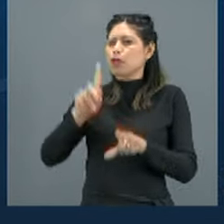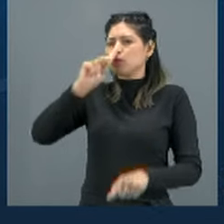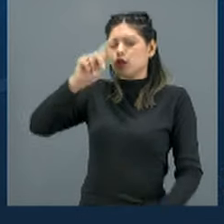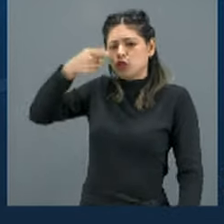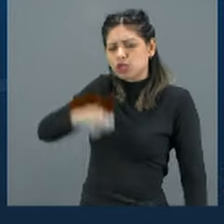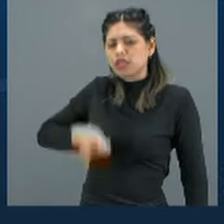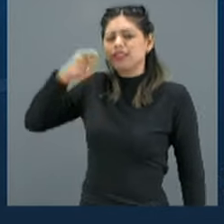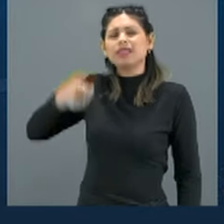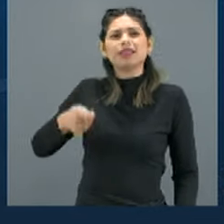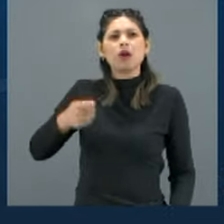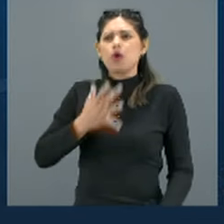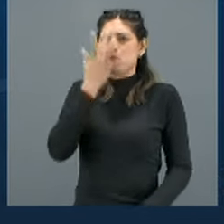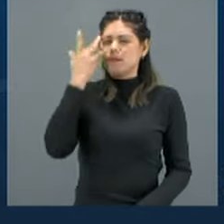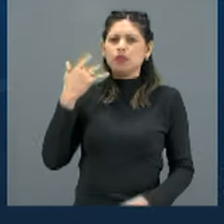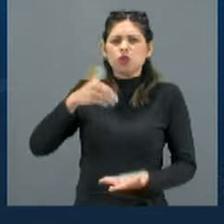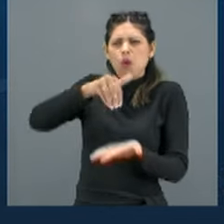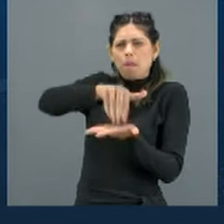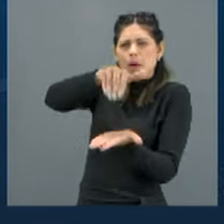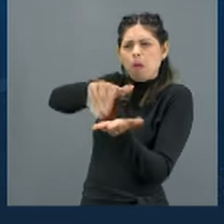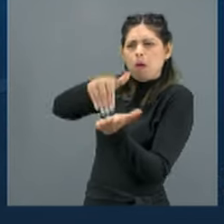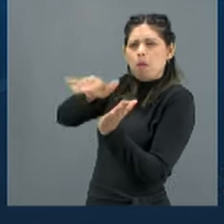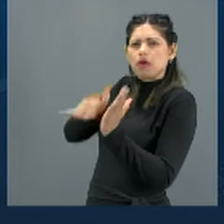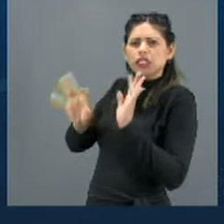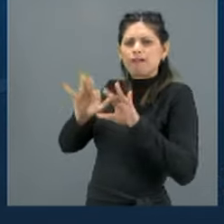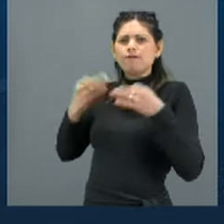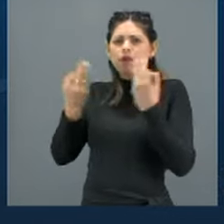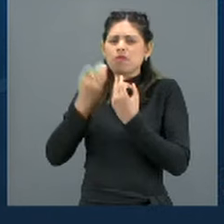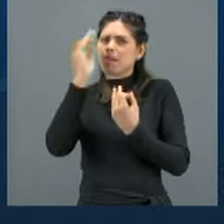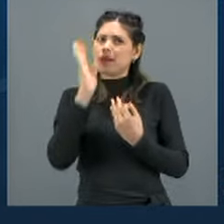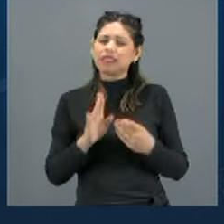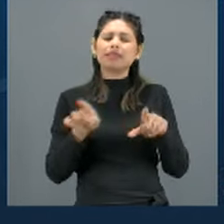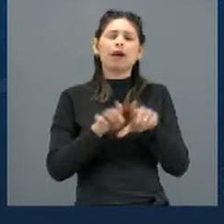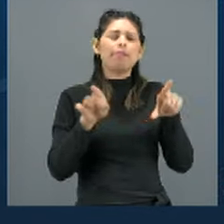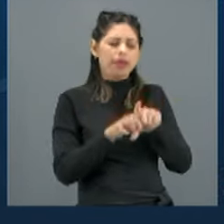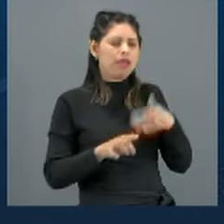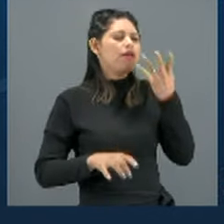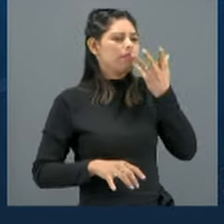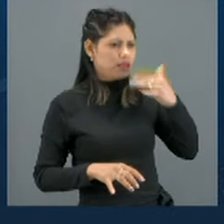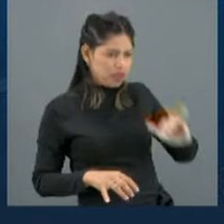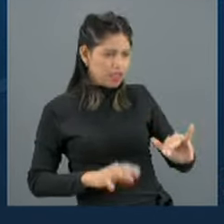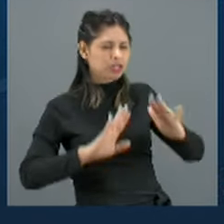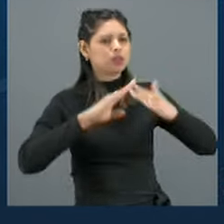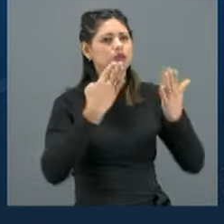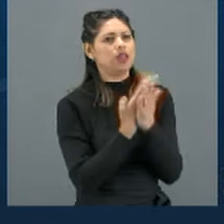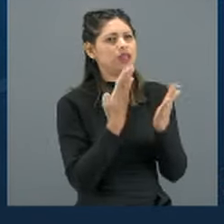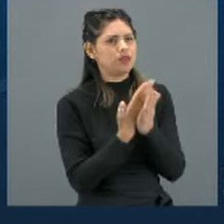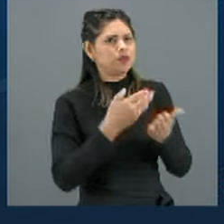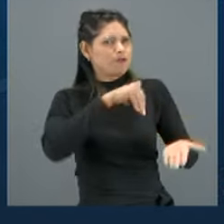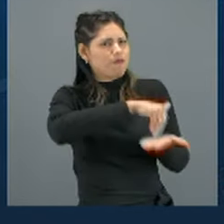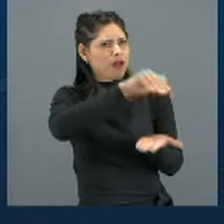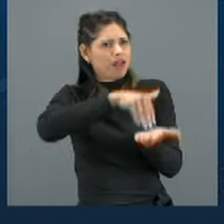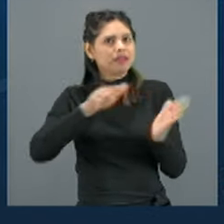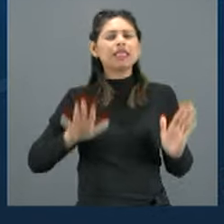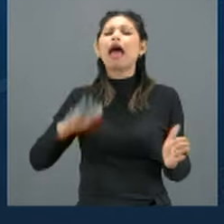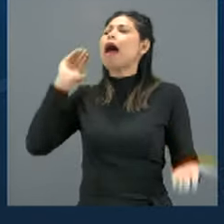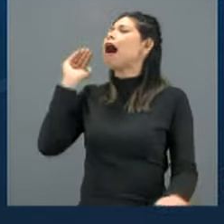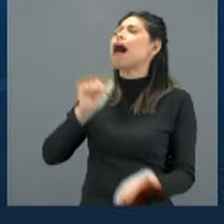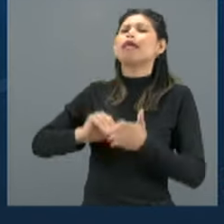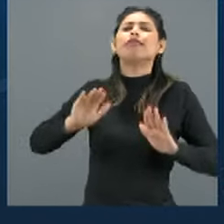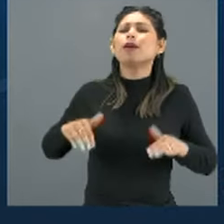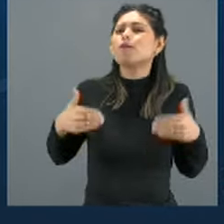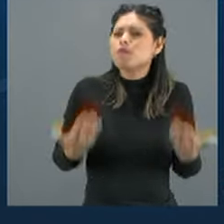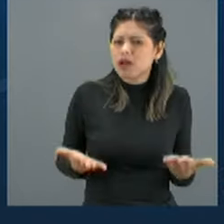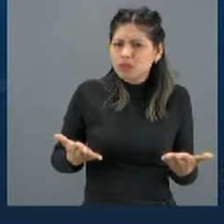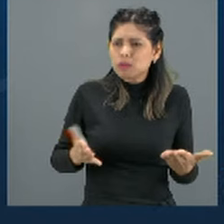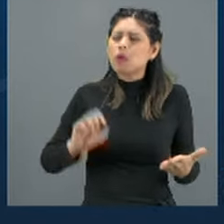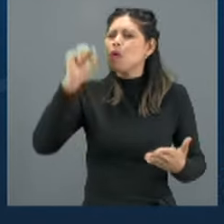de desalojar famílias brasileiras e crianças brasileiras da escola. O que nós perguntamos é até quando? Até quando o